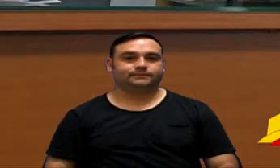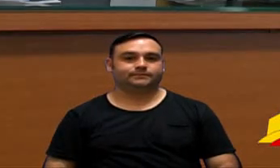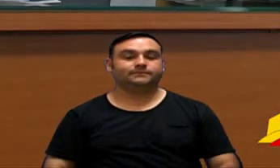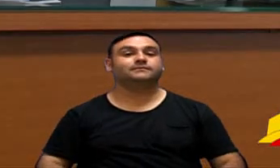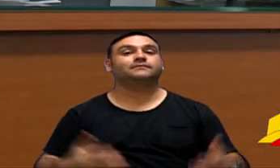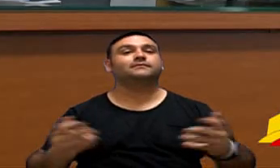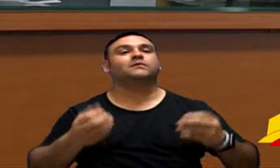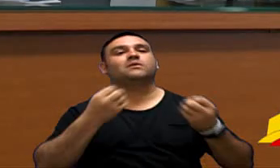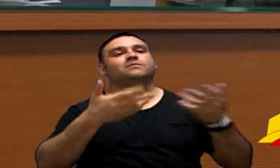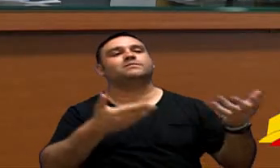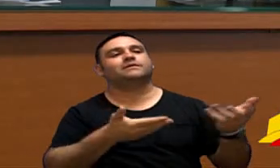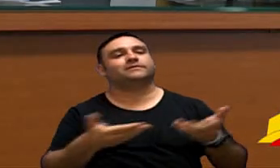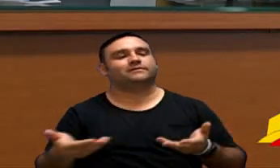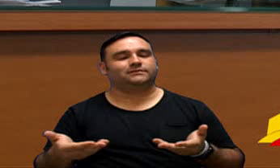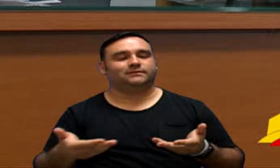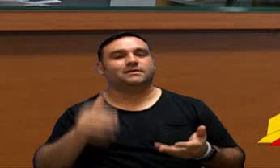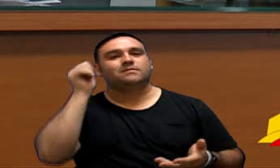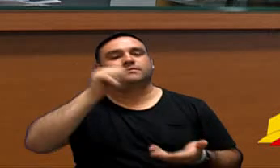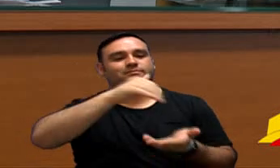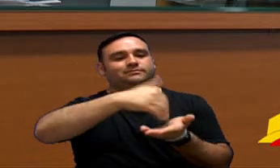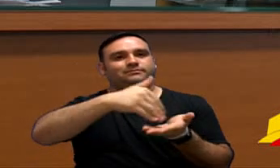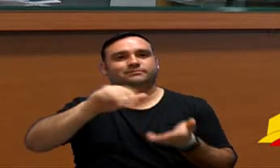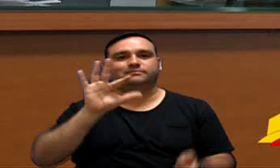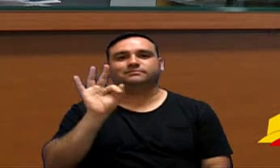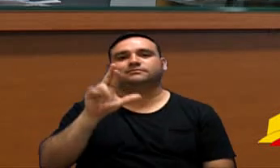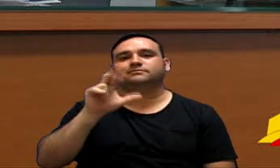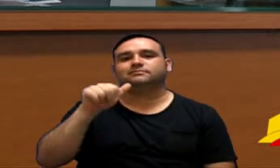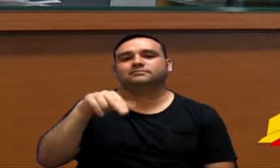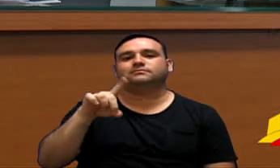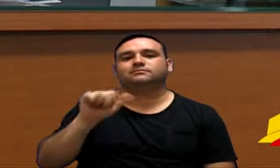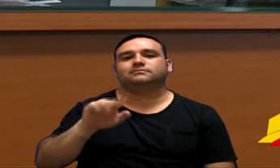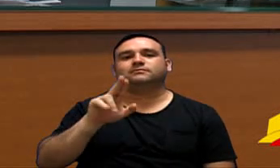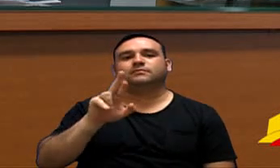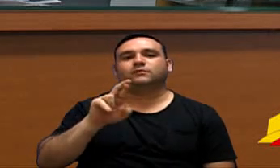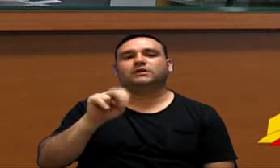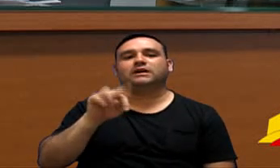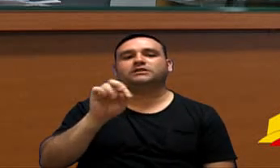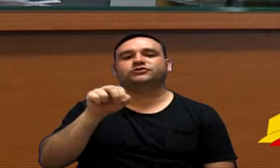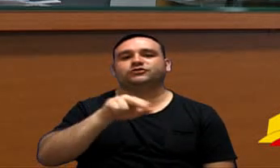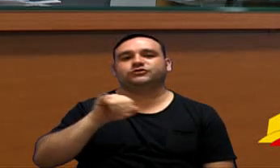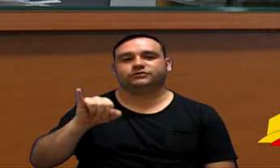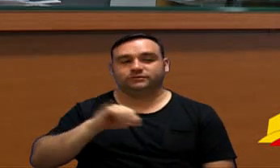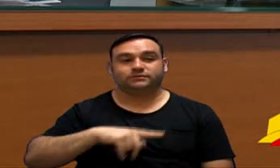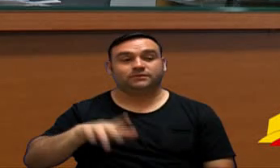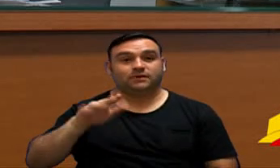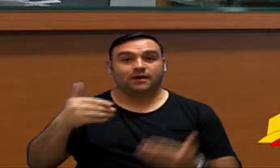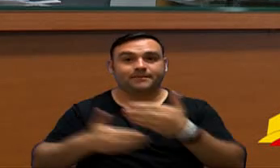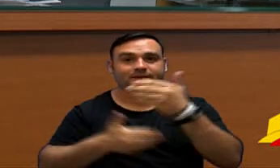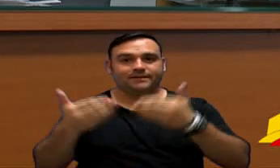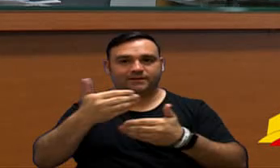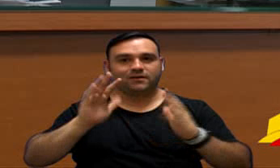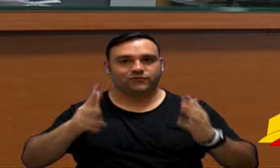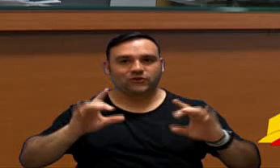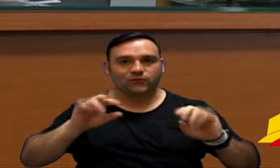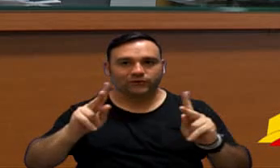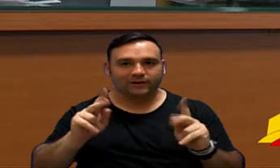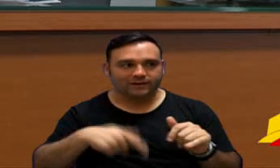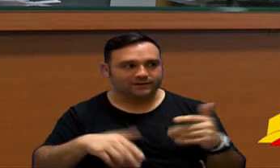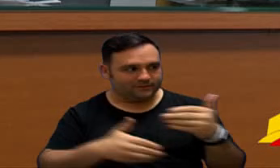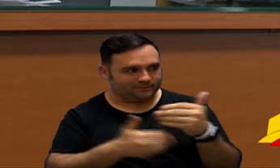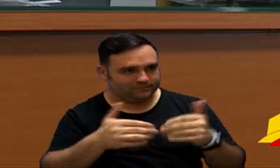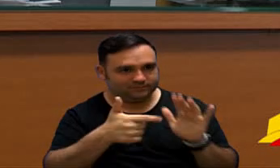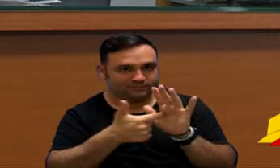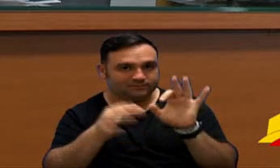Vamos dar as boas-vindas à secretária Fernanda Buratini. A apresentação está ok aí já, está no